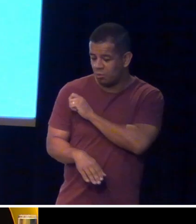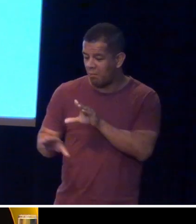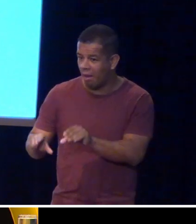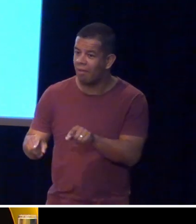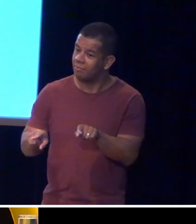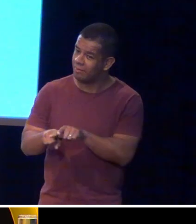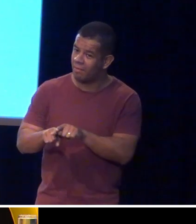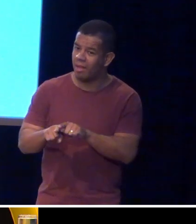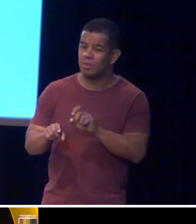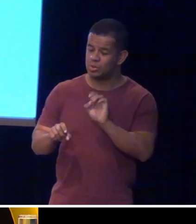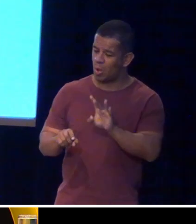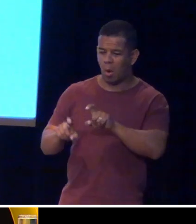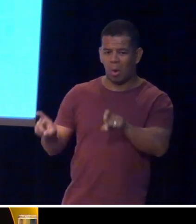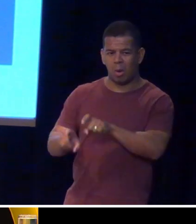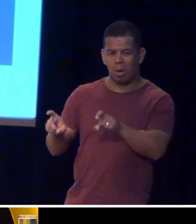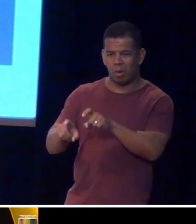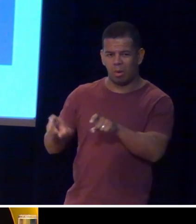ser apresentado só no digital.